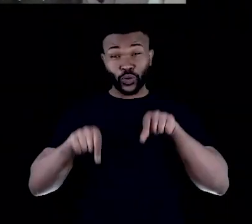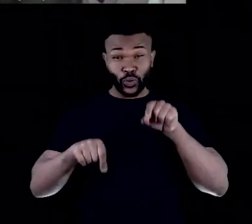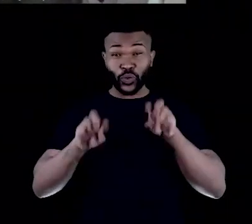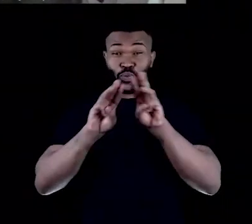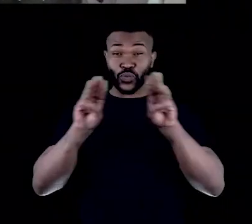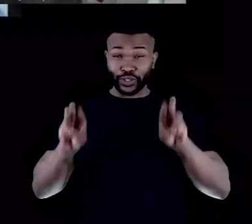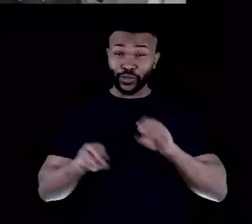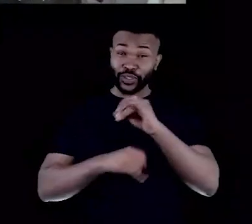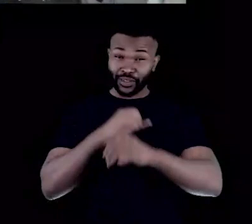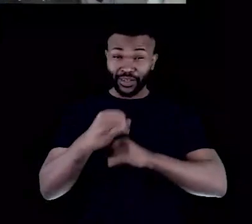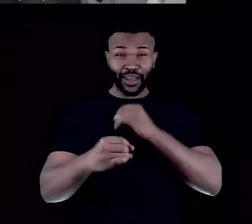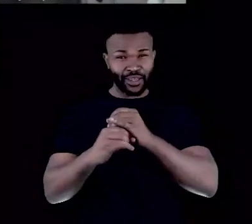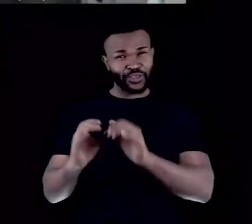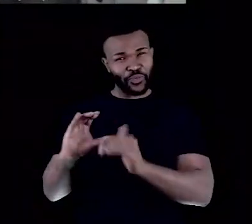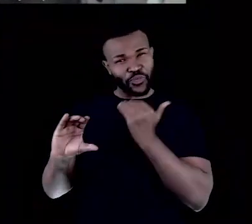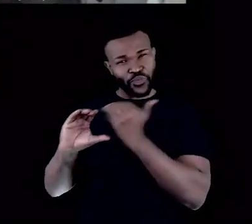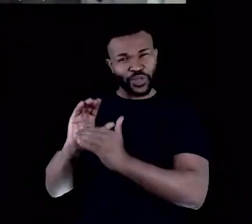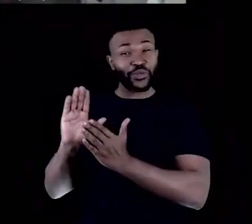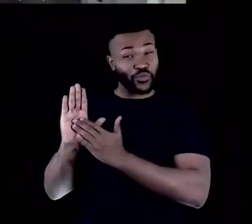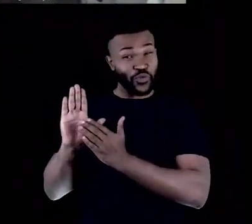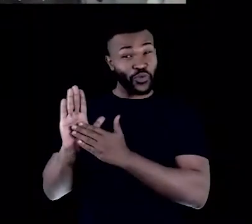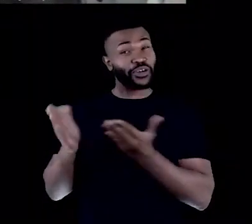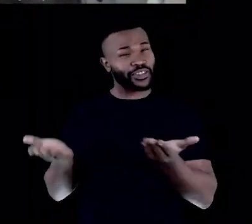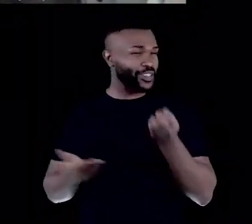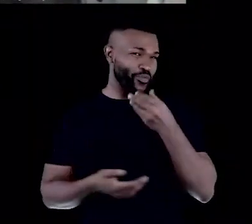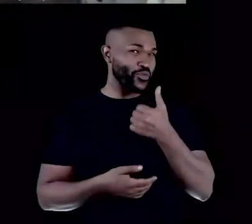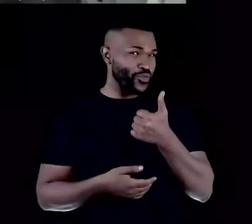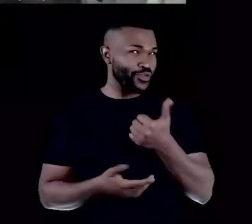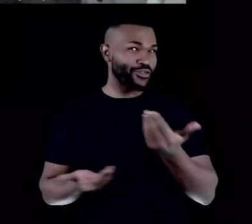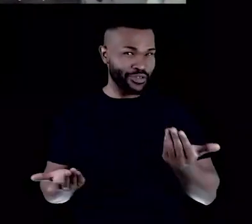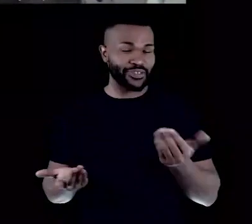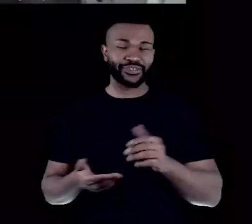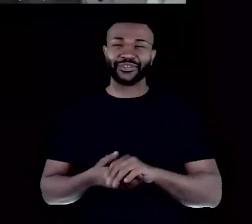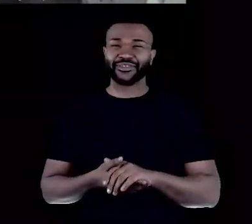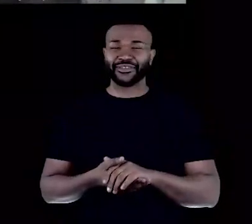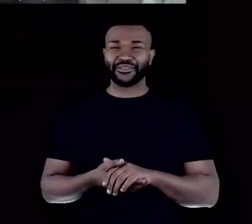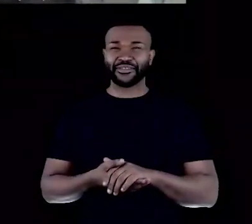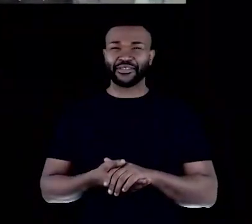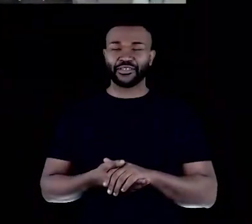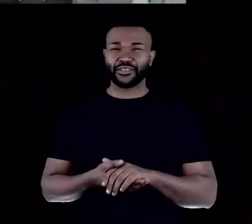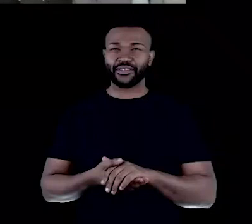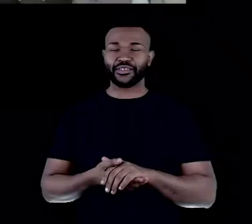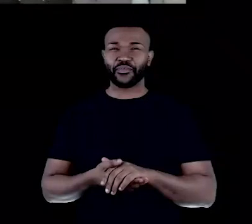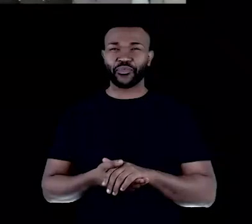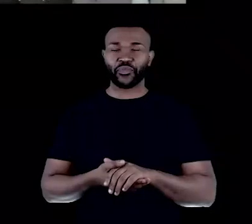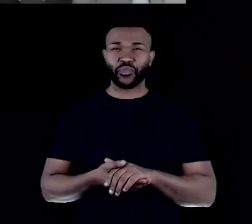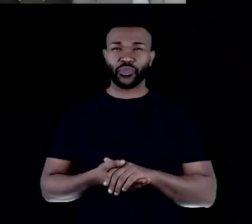de museu online, mandem propostas que estamos aqui. Boa, boa.